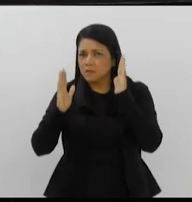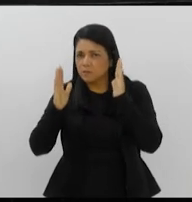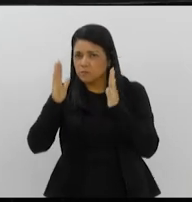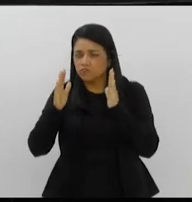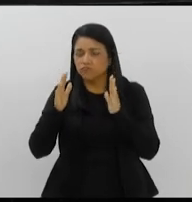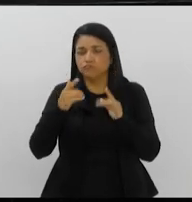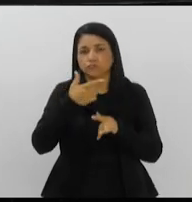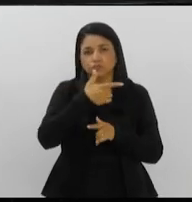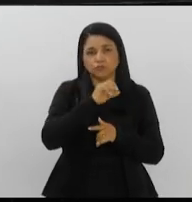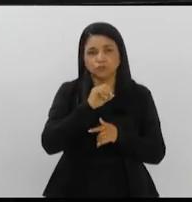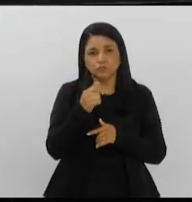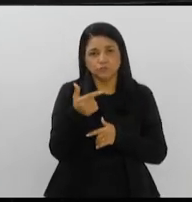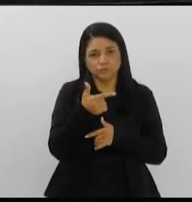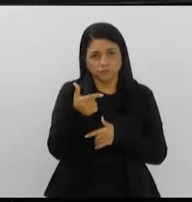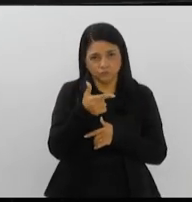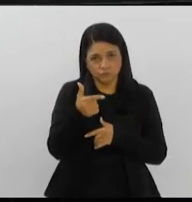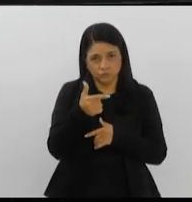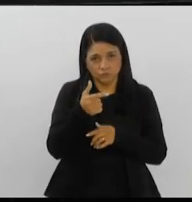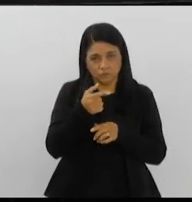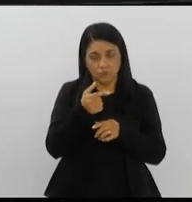22